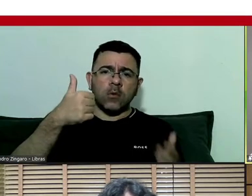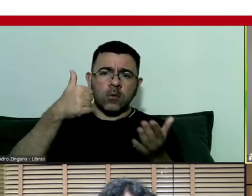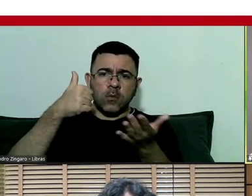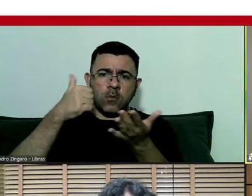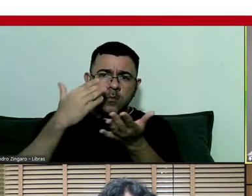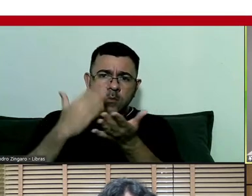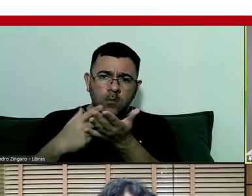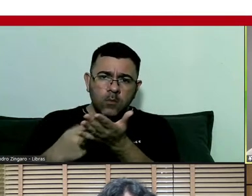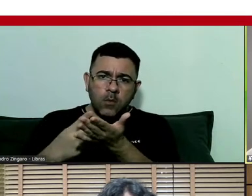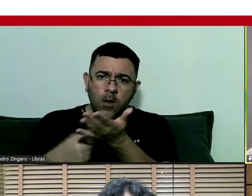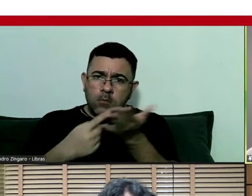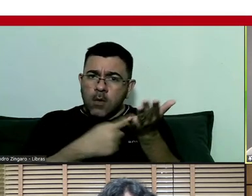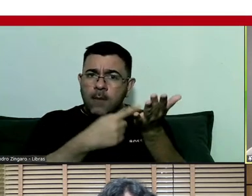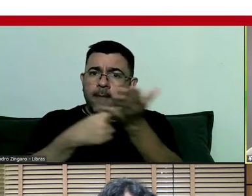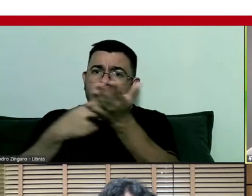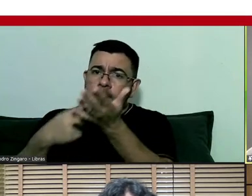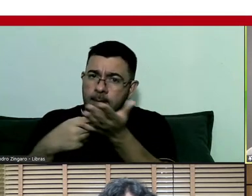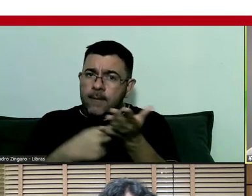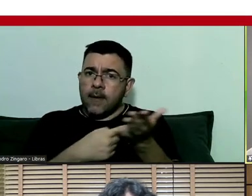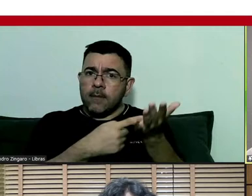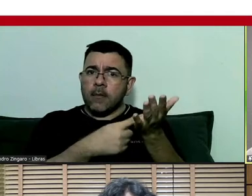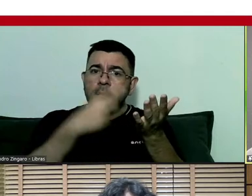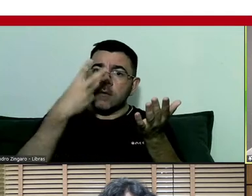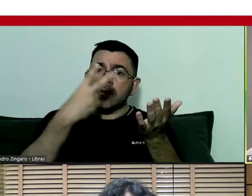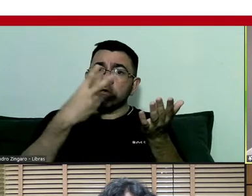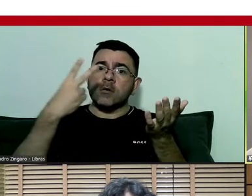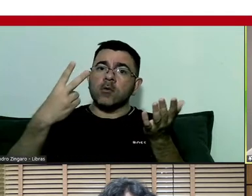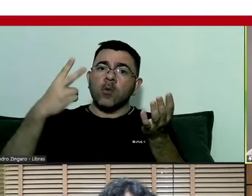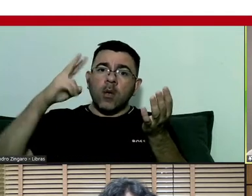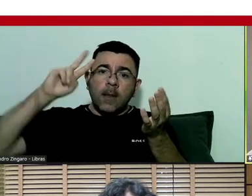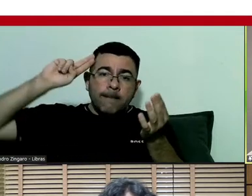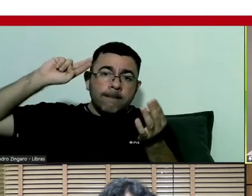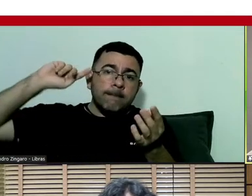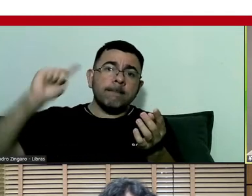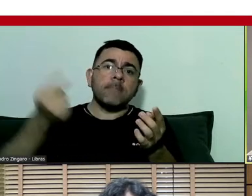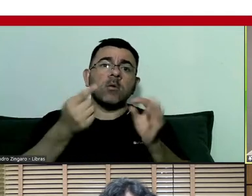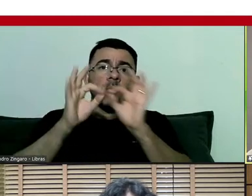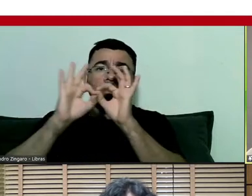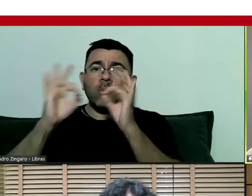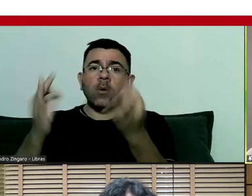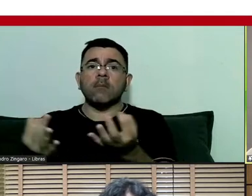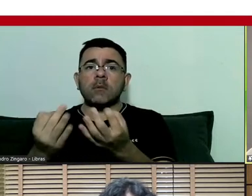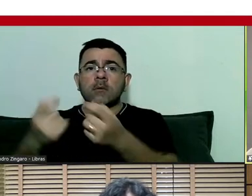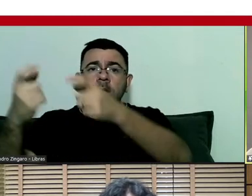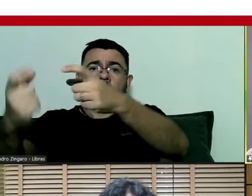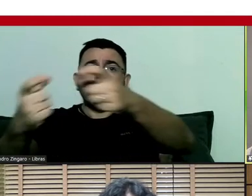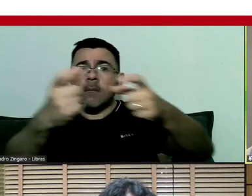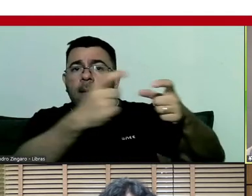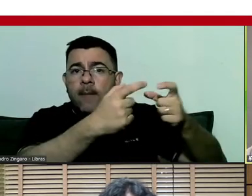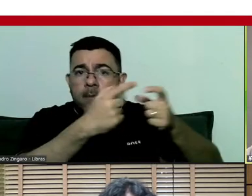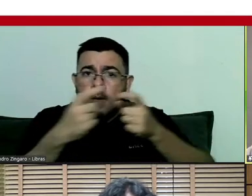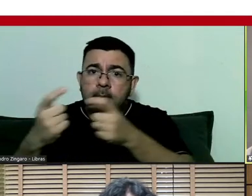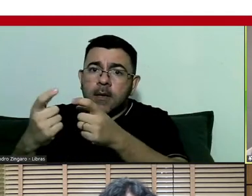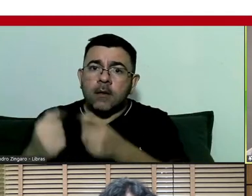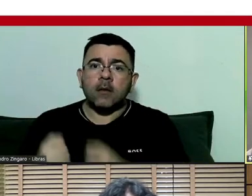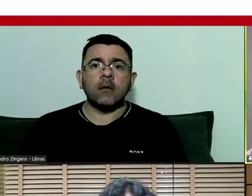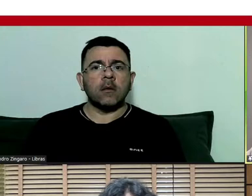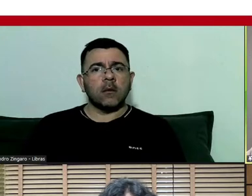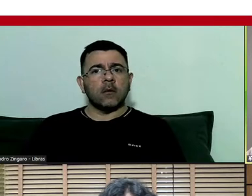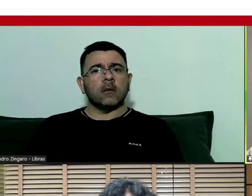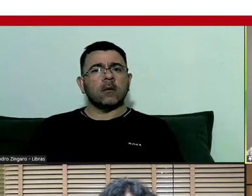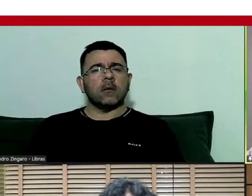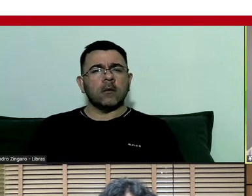dano acho que do Brasil foram 22 1 famílias cadastradas todas georreferenciadas e eu consegui que os agentes